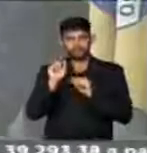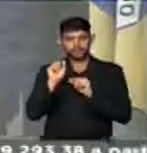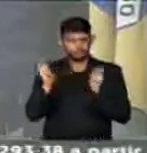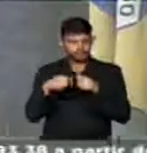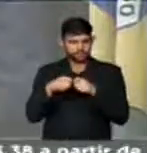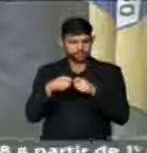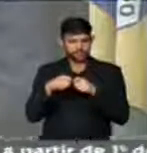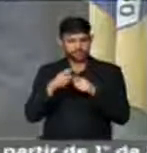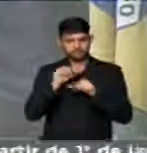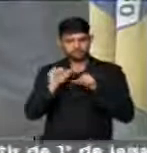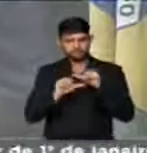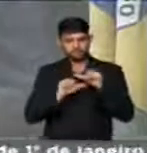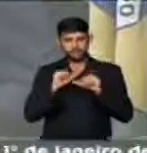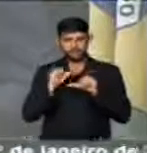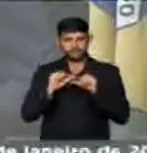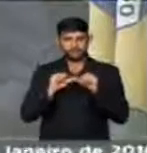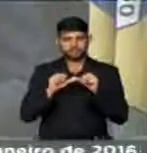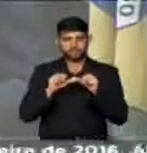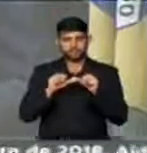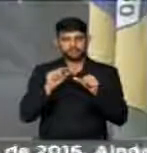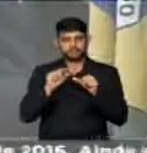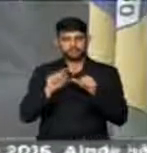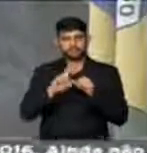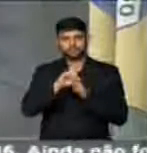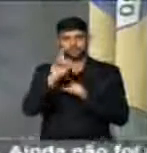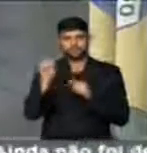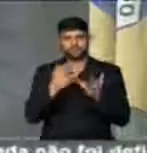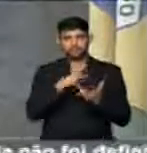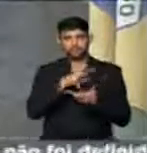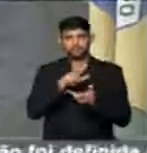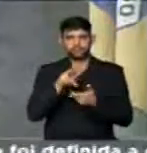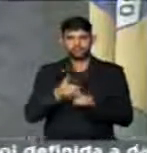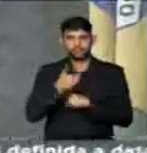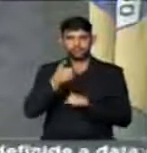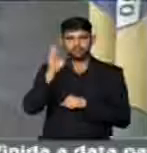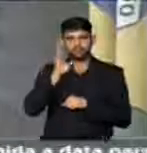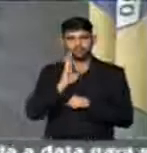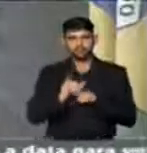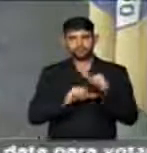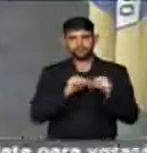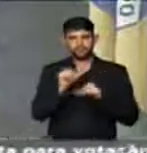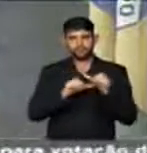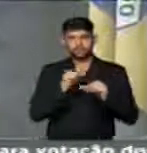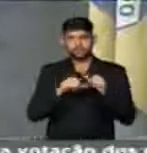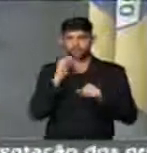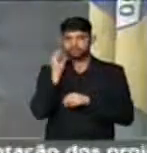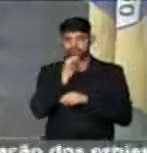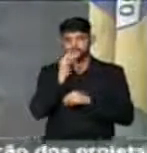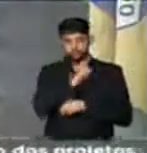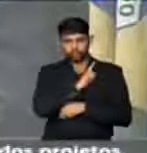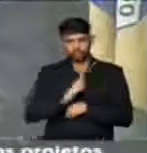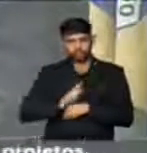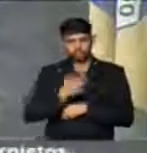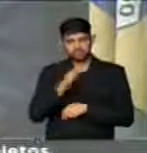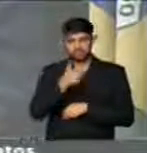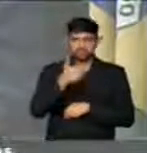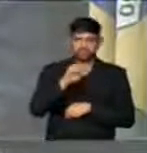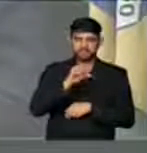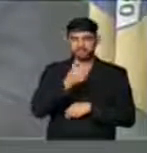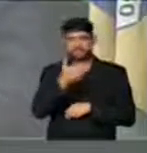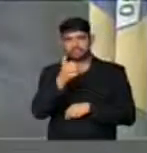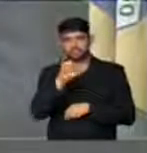pode se transformar em dias melhores para o Brasil com a mudança imediata de governo daqui a